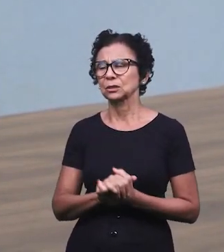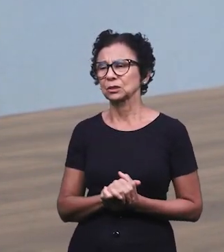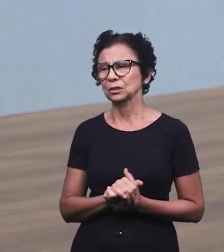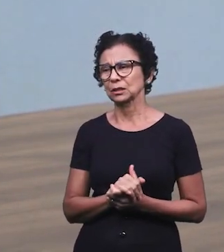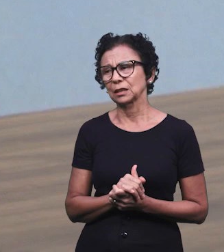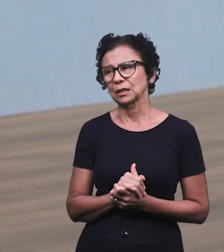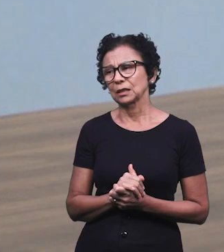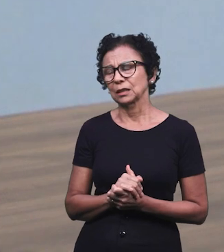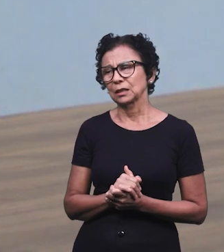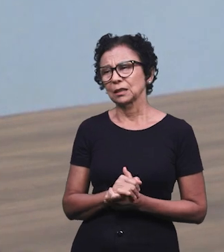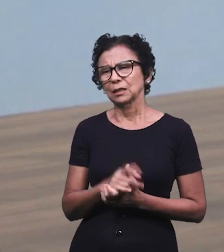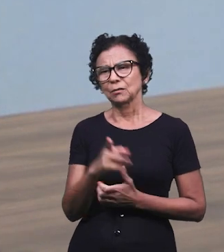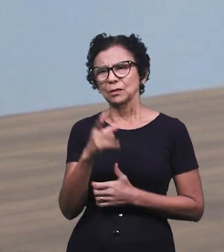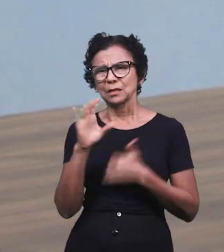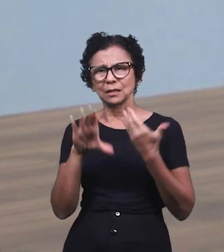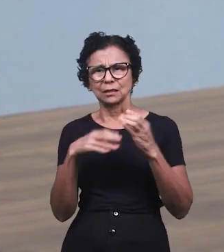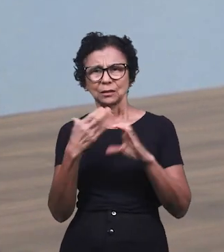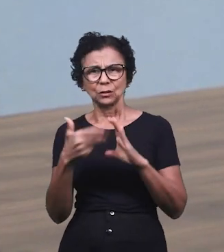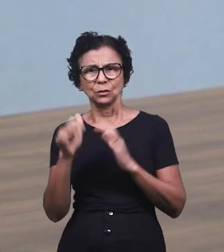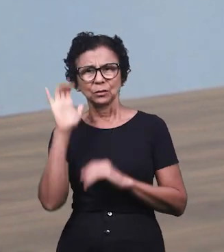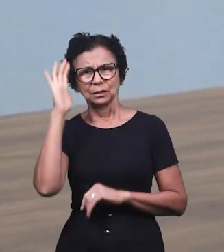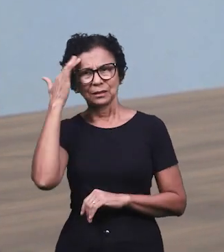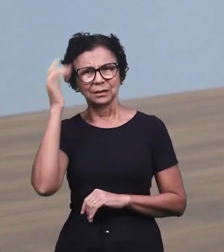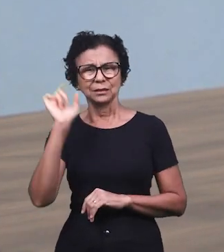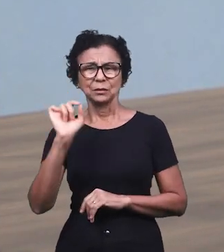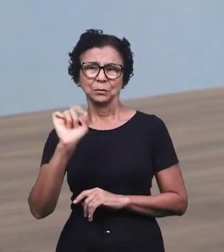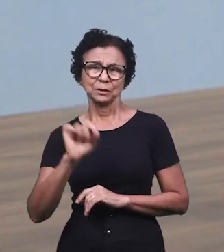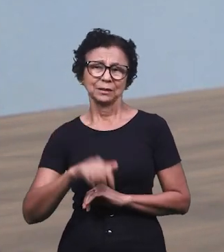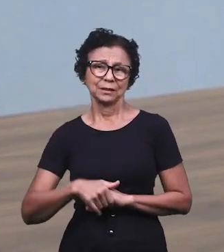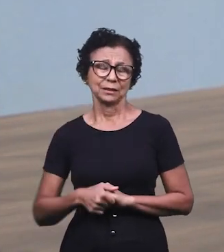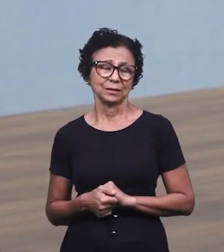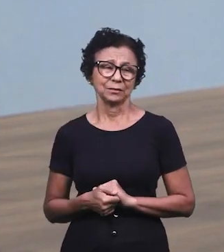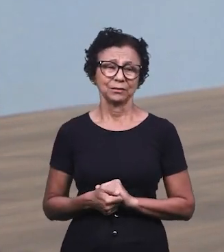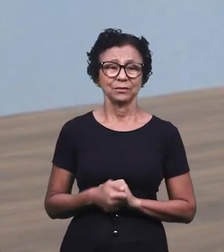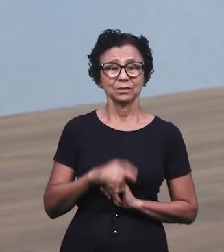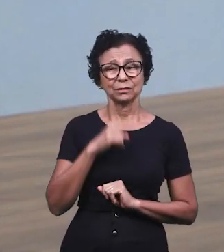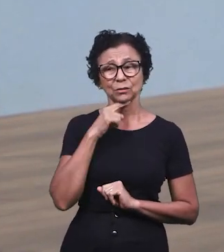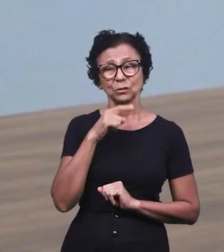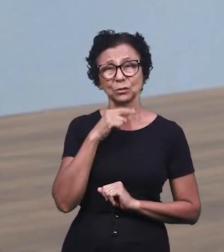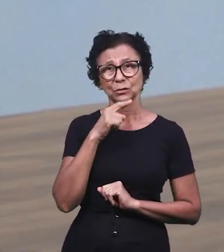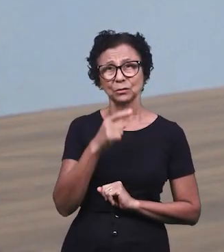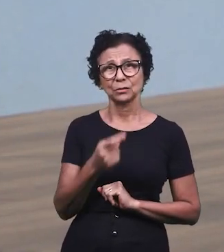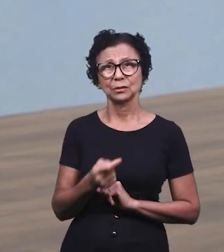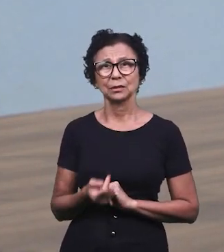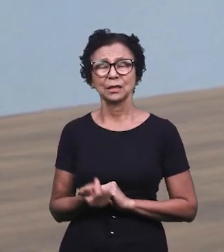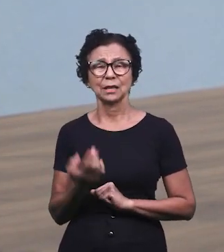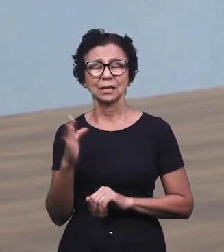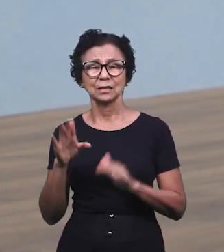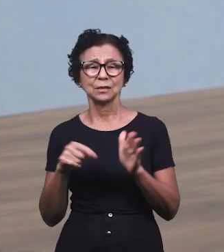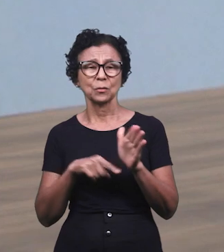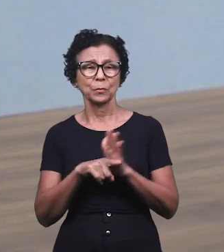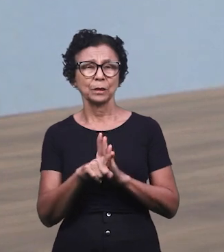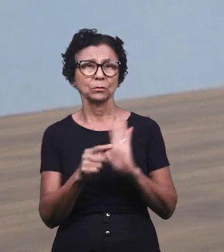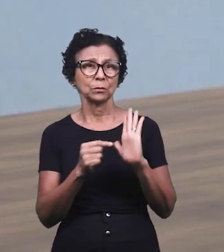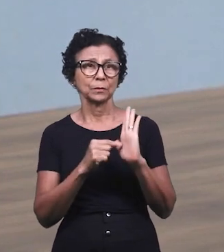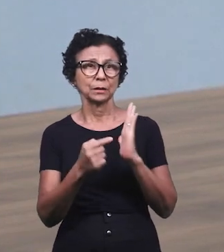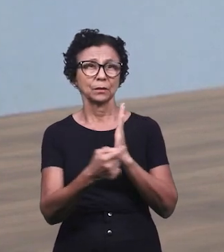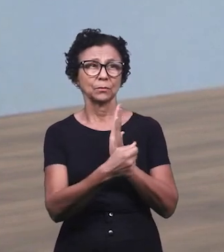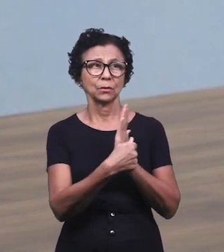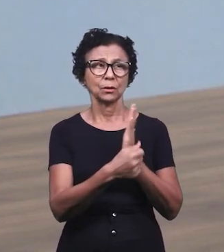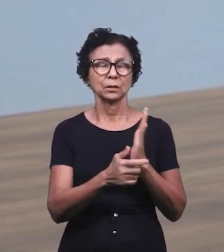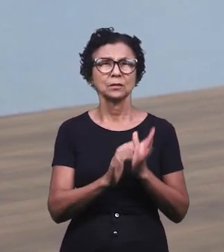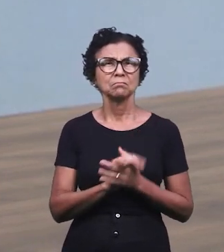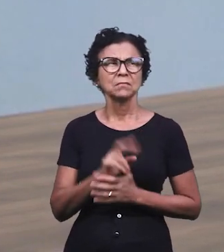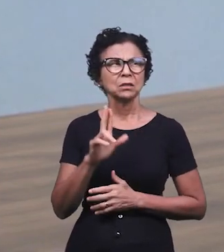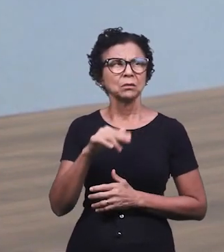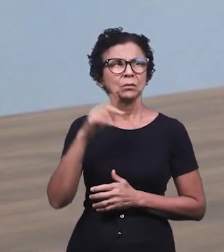Aí eles ficam assim, né? Às vezes eu pergunto algum louvor metafórico, e fala, eu nunca tinha pensado nisso, eu só canto. Nós só